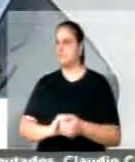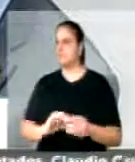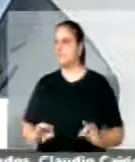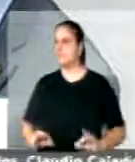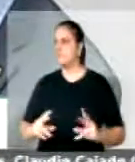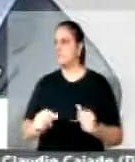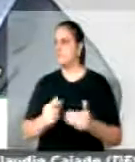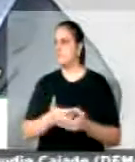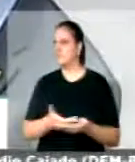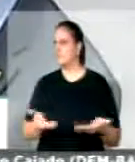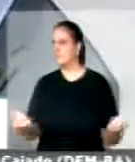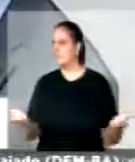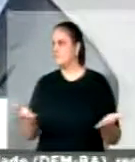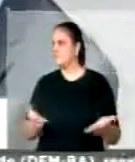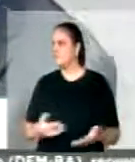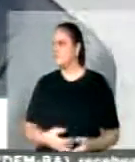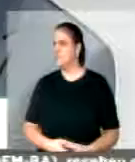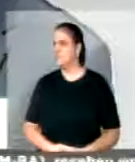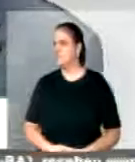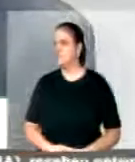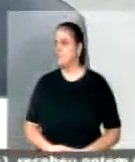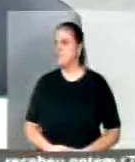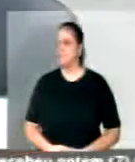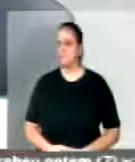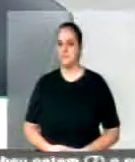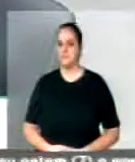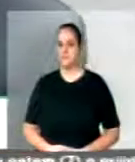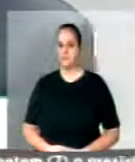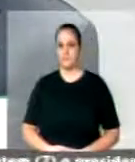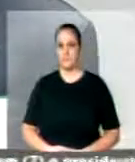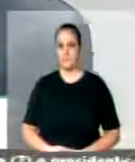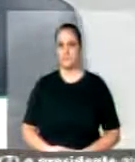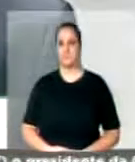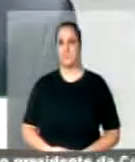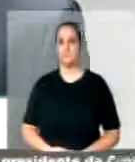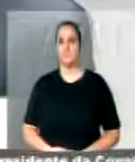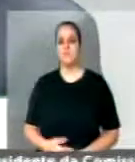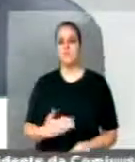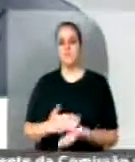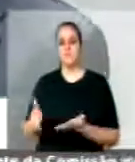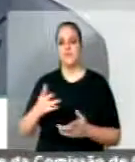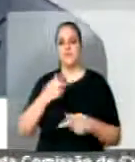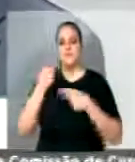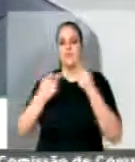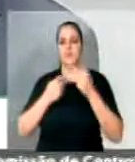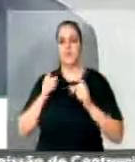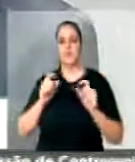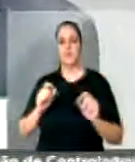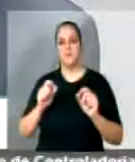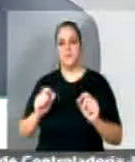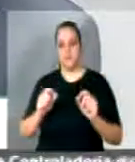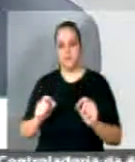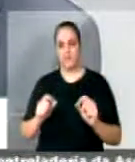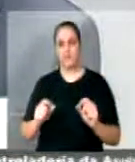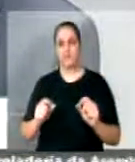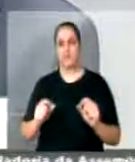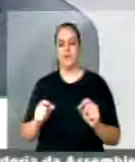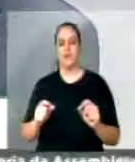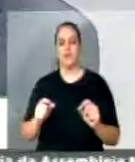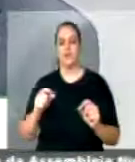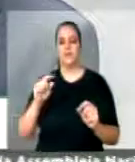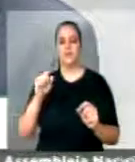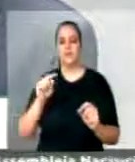Creuza Pereira, em nome delas, demais deputadas da mesa, e inicialmente dizer que Vossa Excelência representa